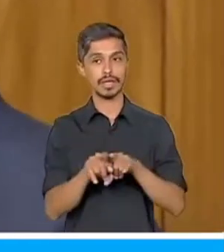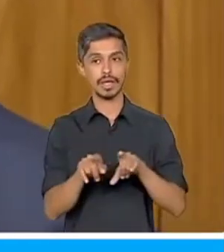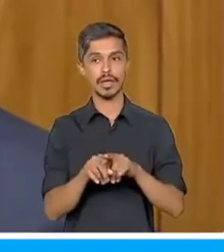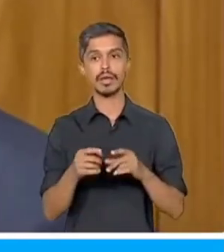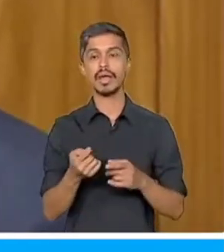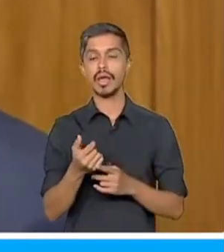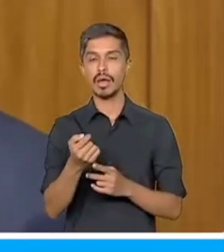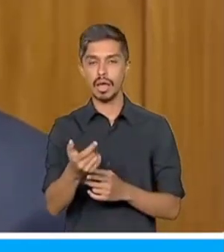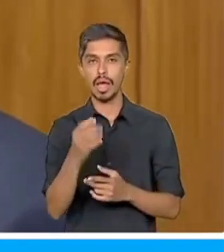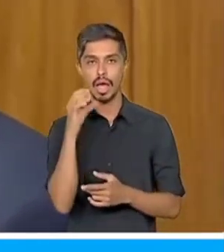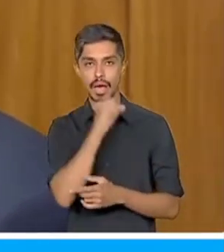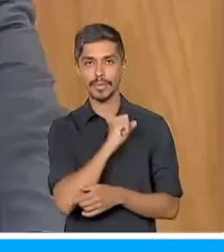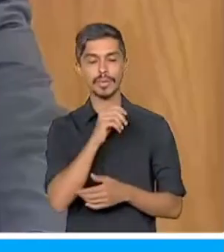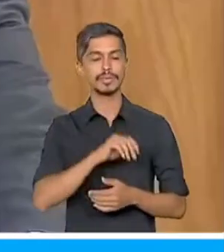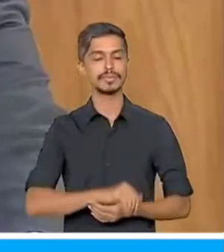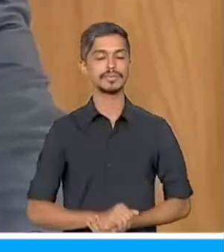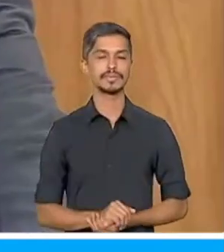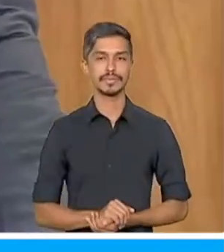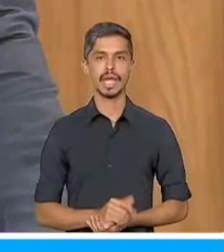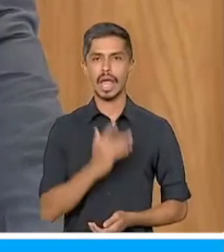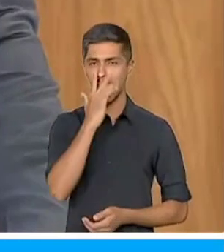dizer assim, é claro, pô,